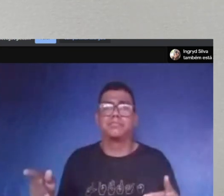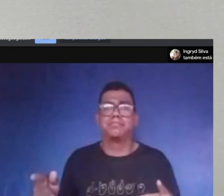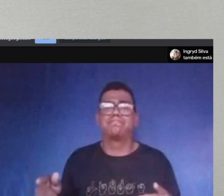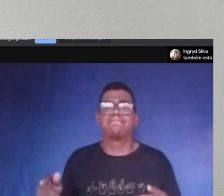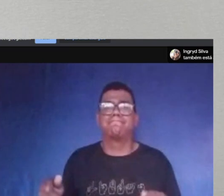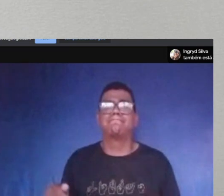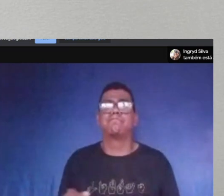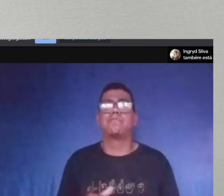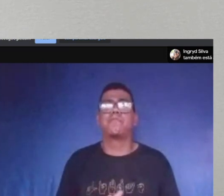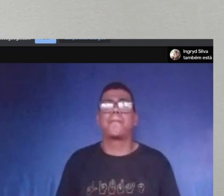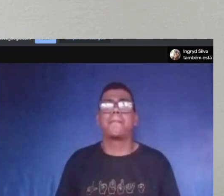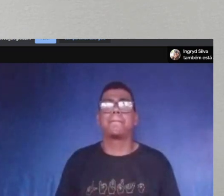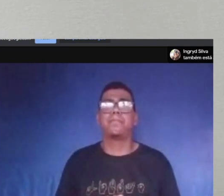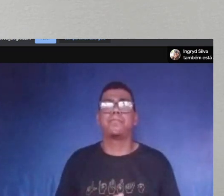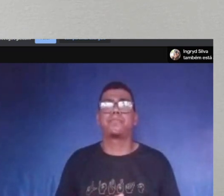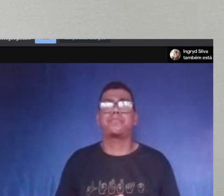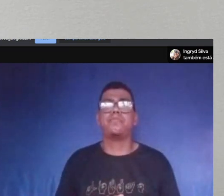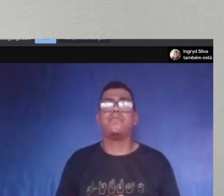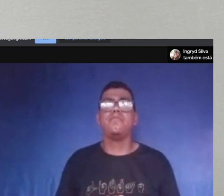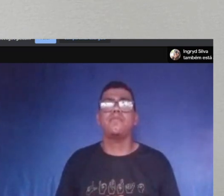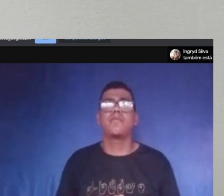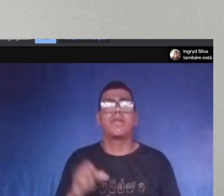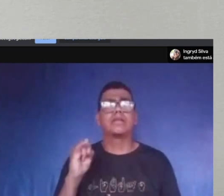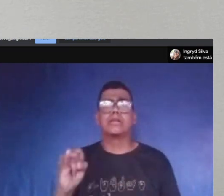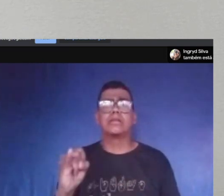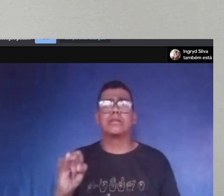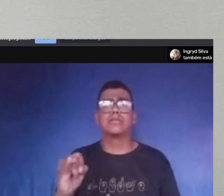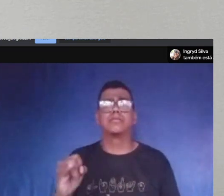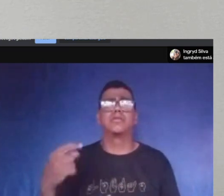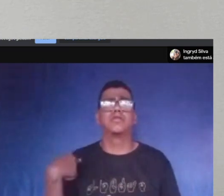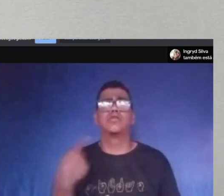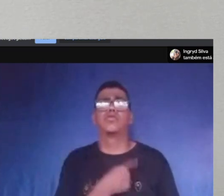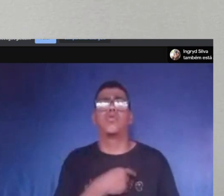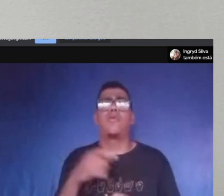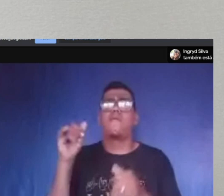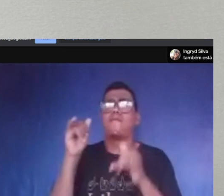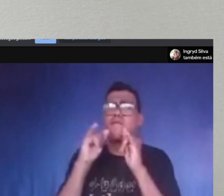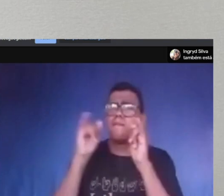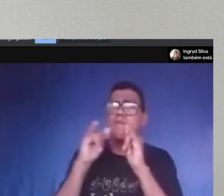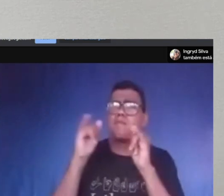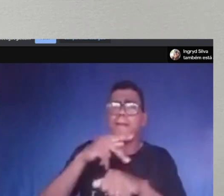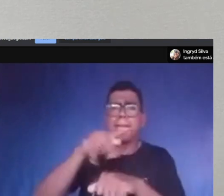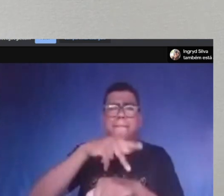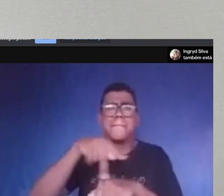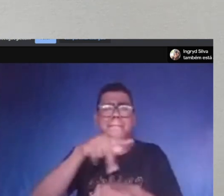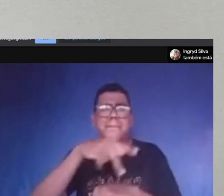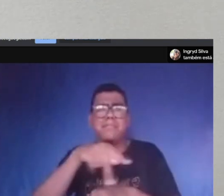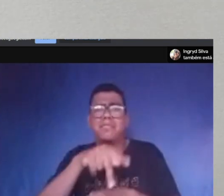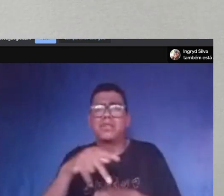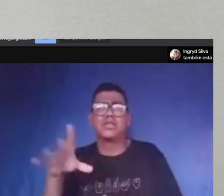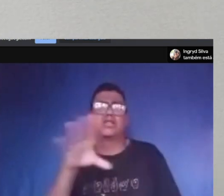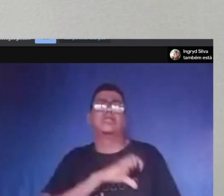atuar e habitar na igreja batista, na igreja brasileira, igreja cristã brasileira, evangélica brasileira, nós estaríamos